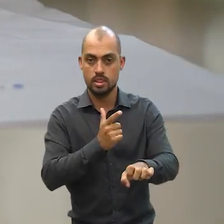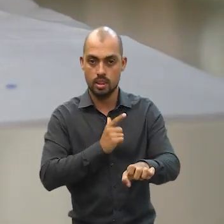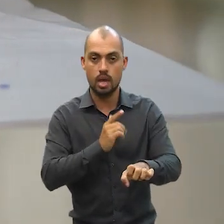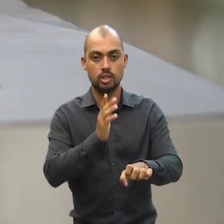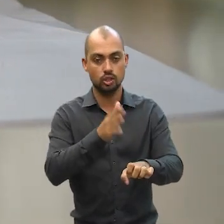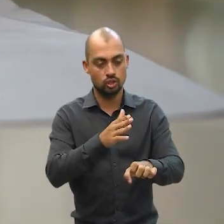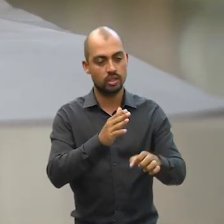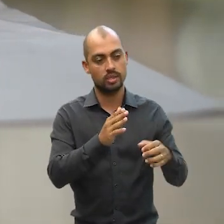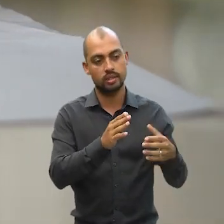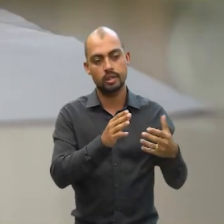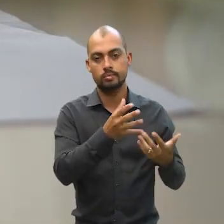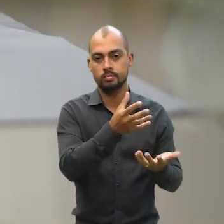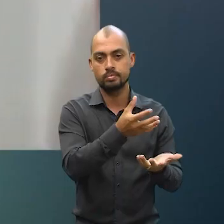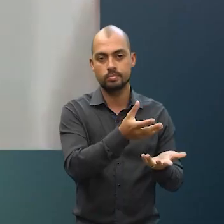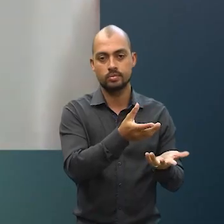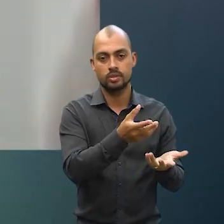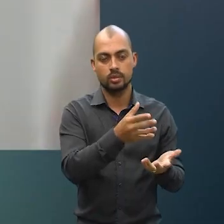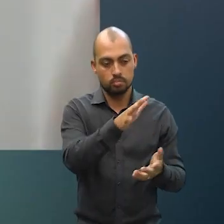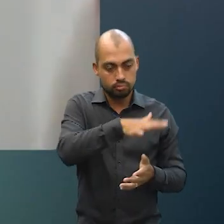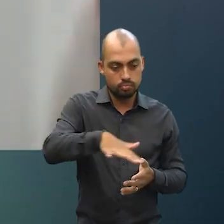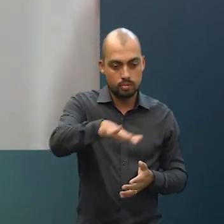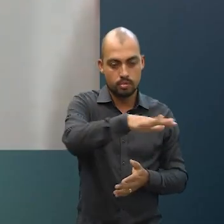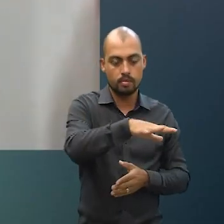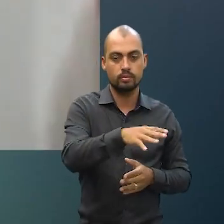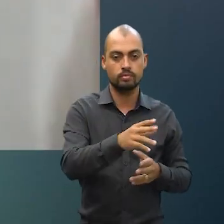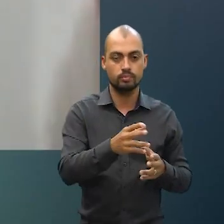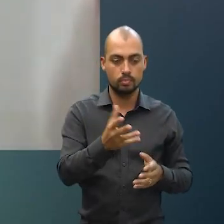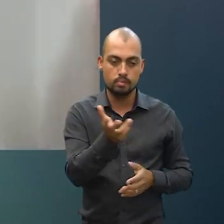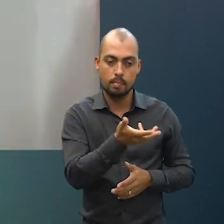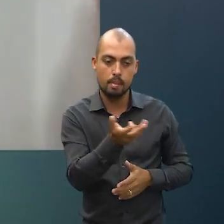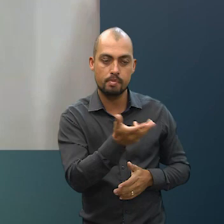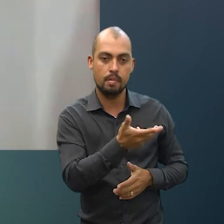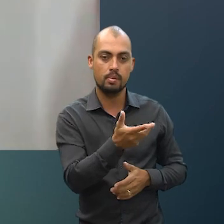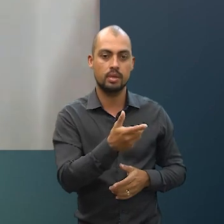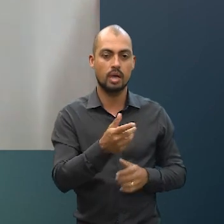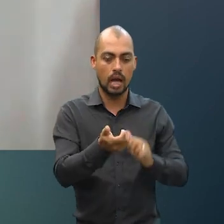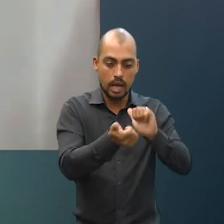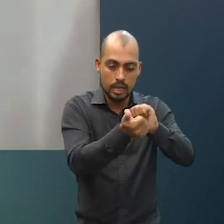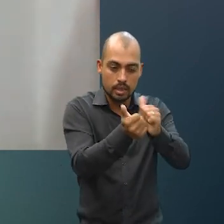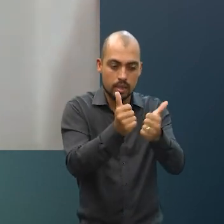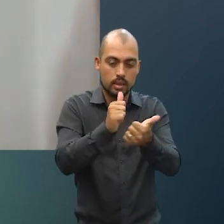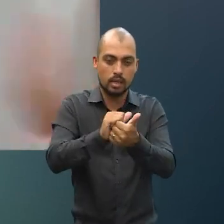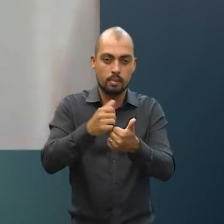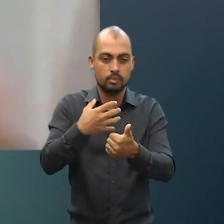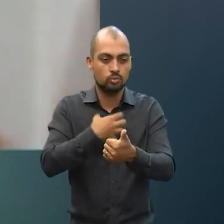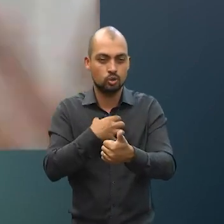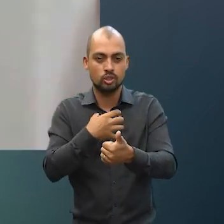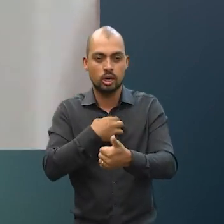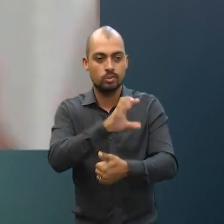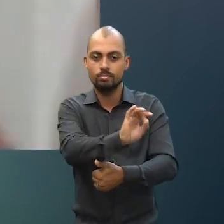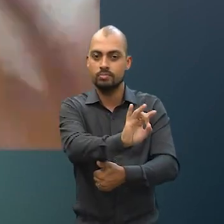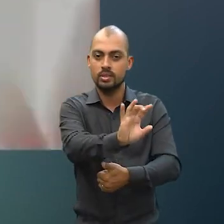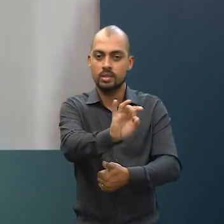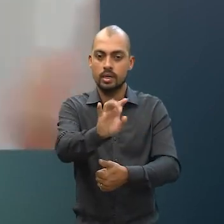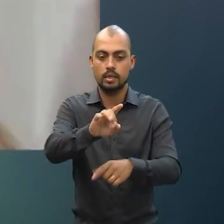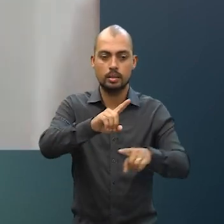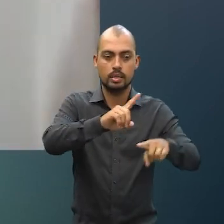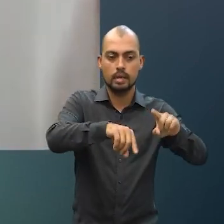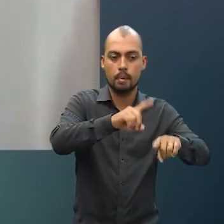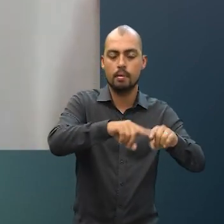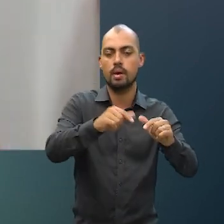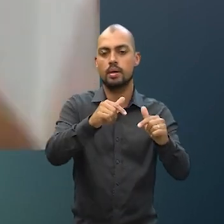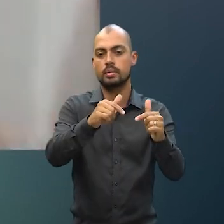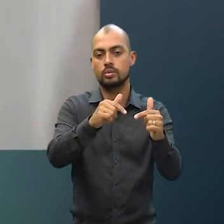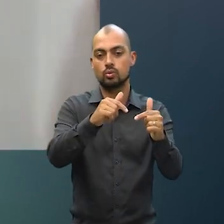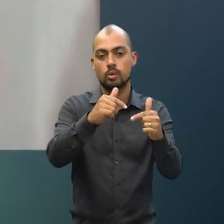já existe, né? Que ela já está mobilizada ali, e você consegue adequar ela para aqueles produtos ou serviços